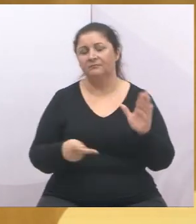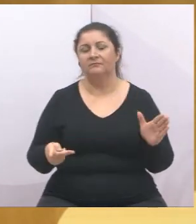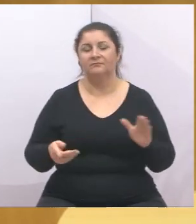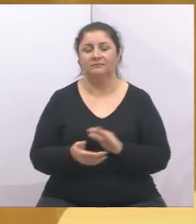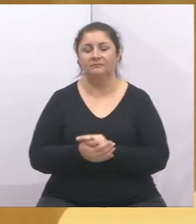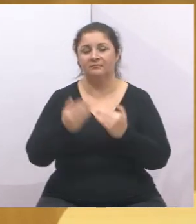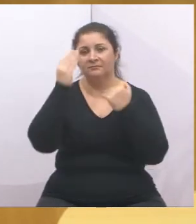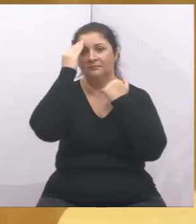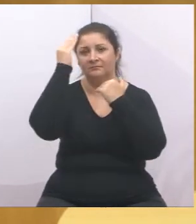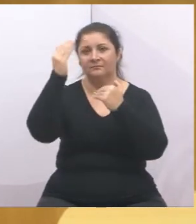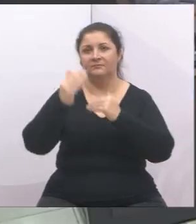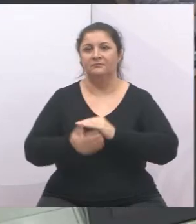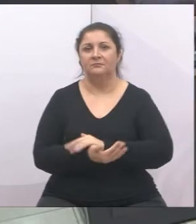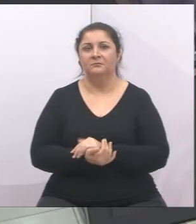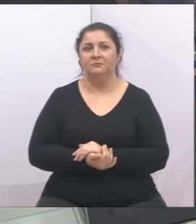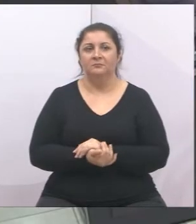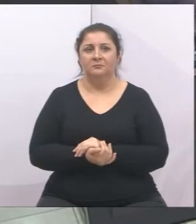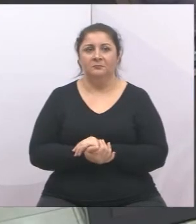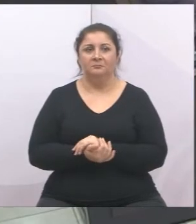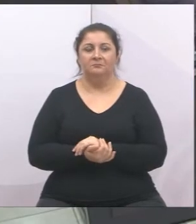unanimidade. Obrigado.